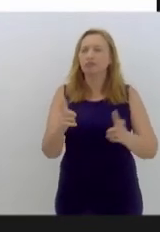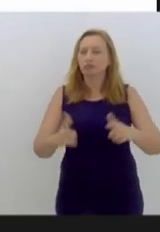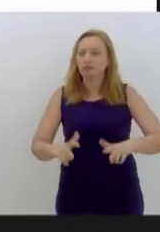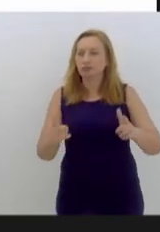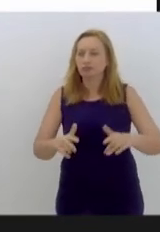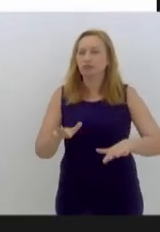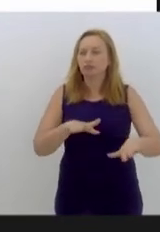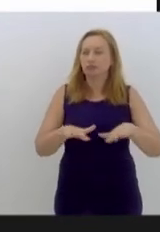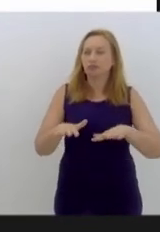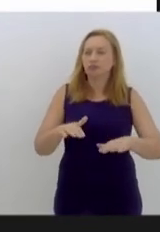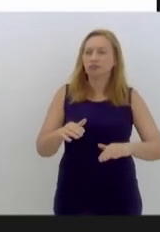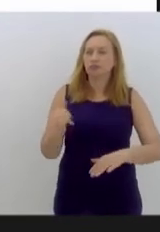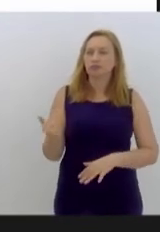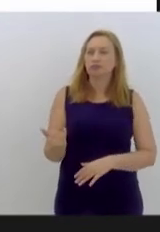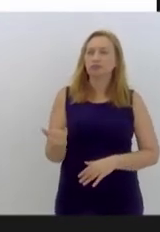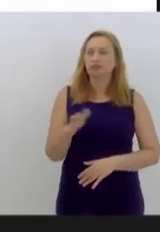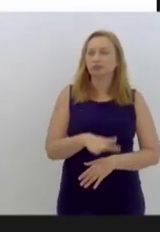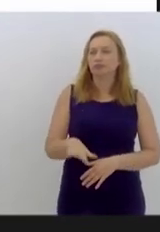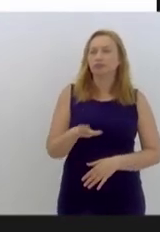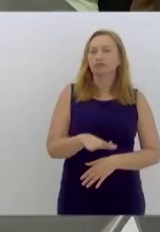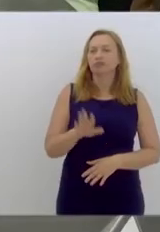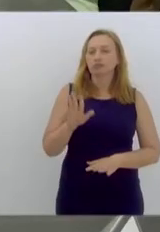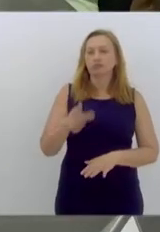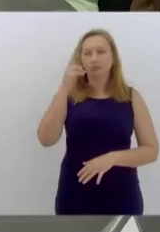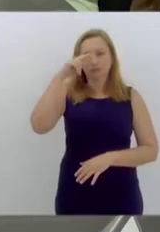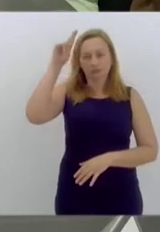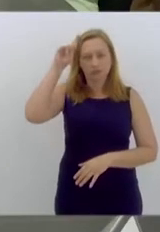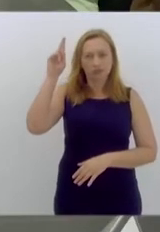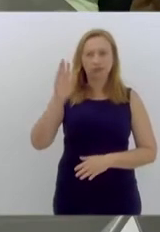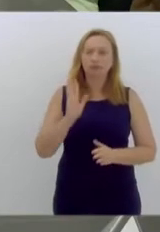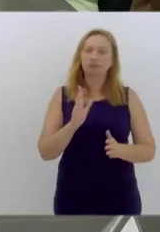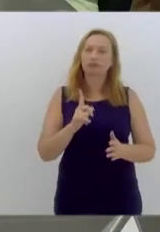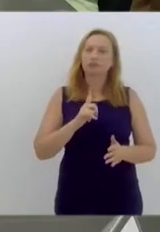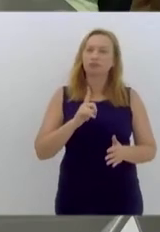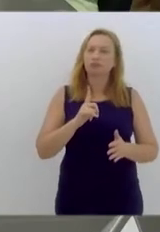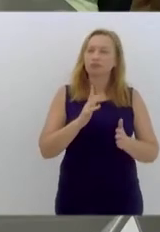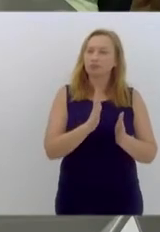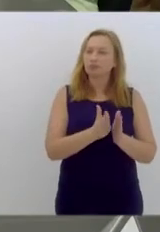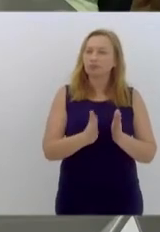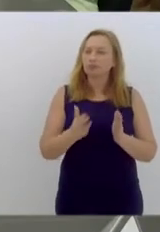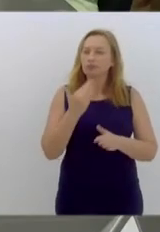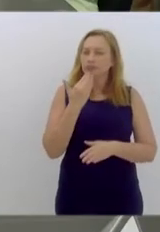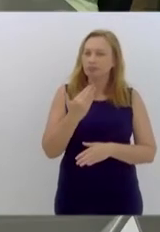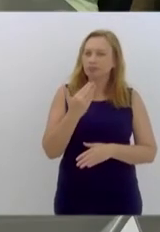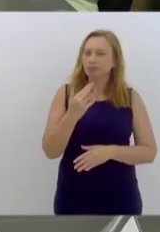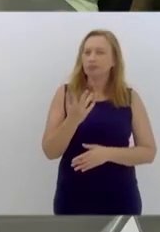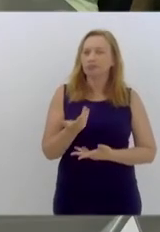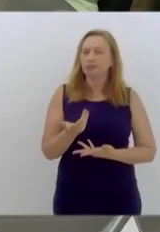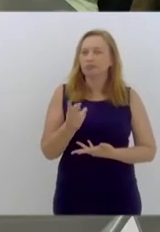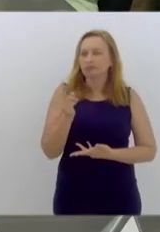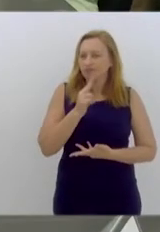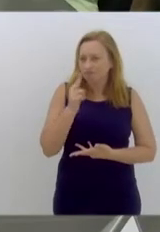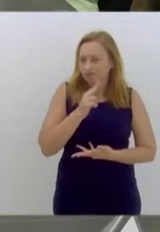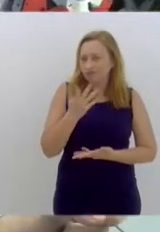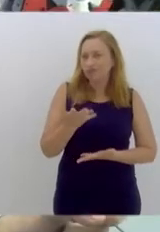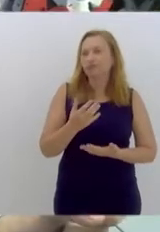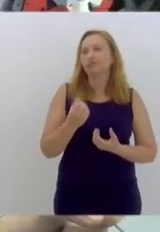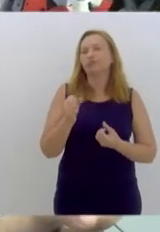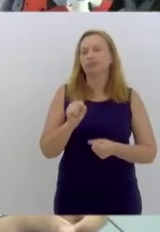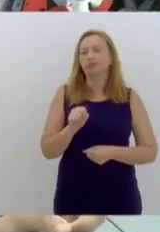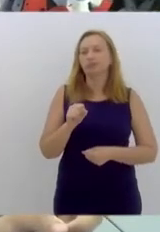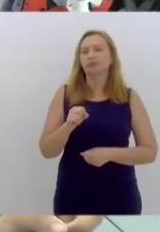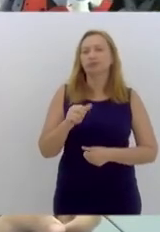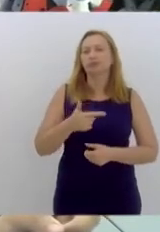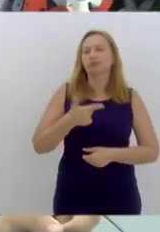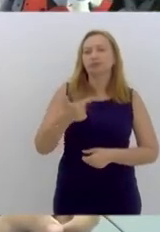aí vai. Deputado Ferreirinha, pela hora, e para ainda termos alguns interlocutores, queria pedir só que Vossa Excelência fosse... Pode deixar, presidente. Então, segundo